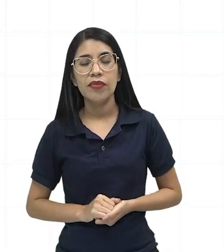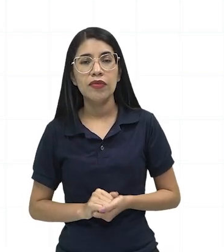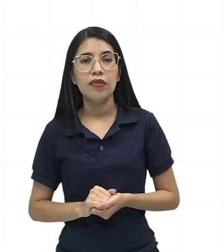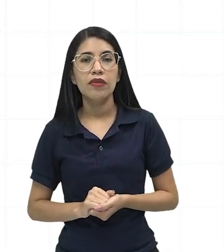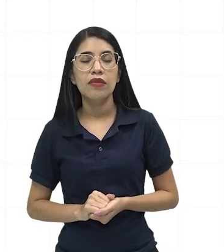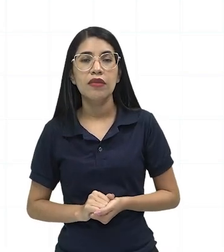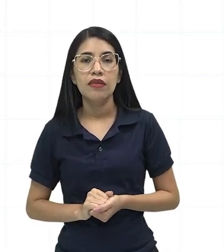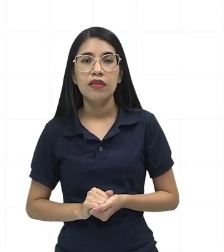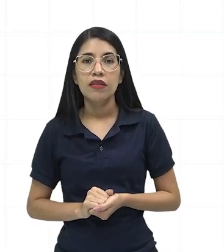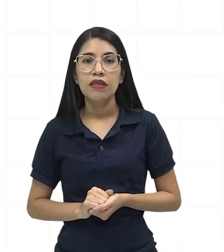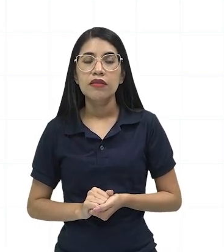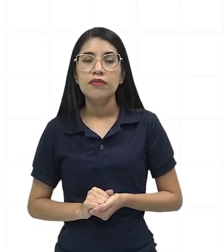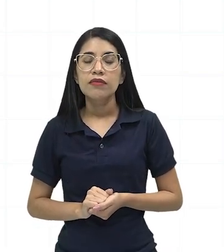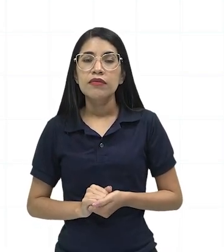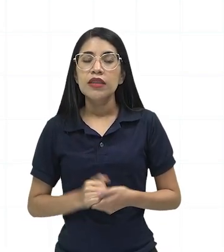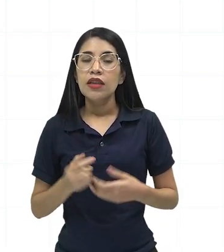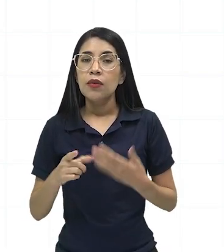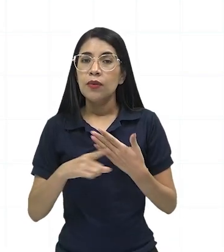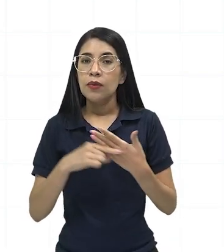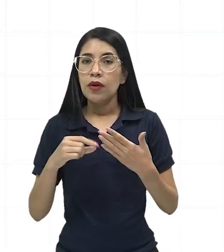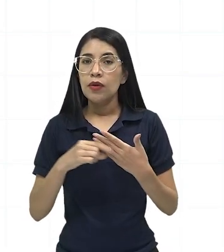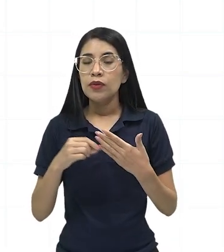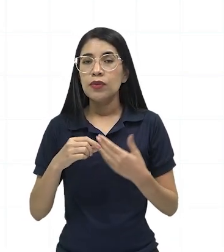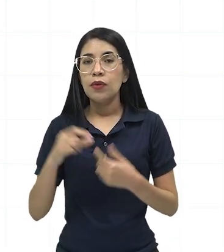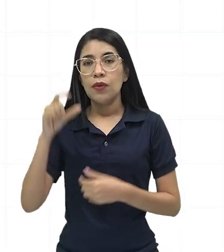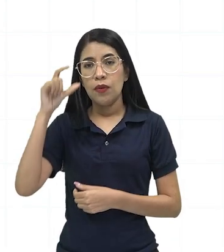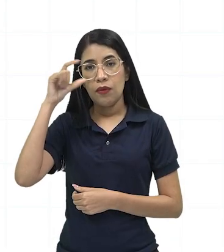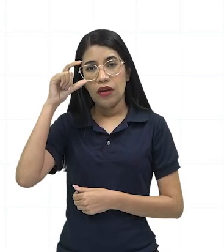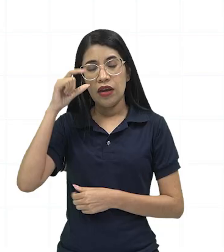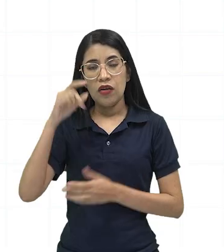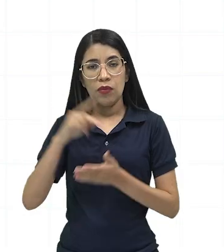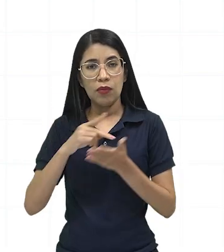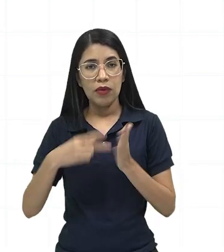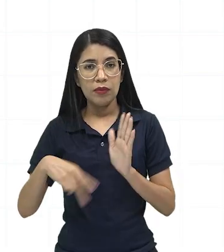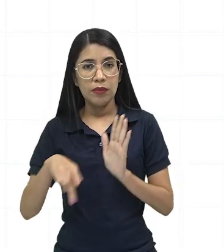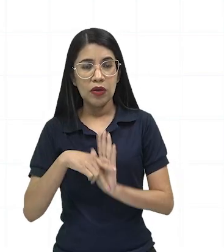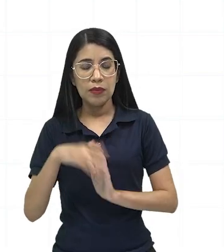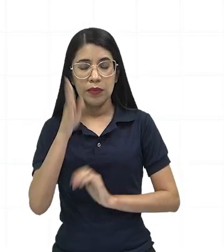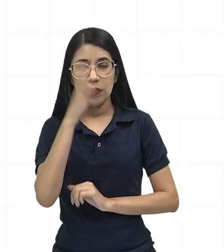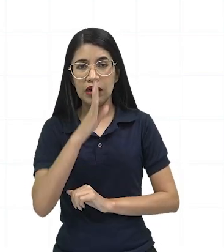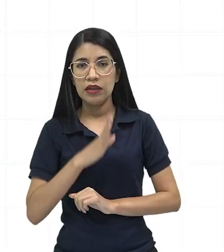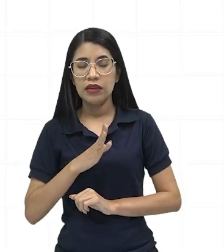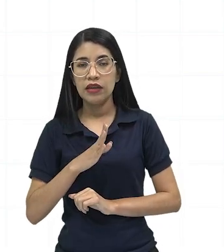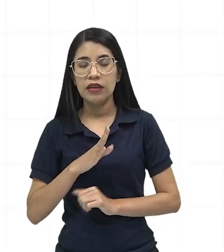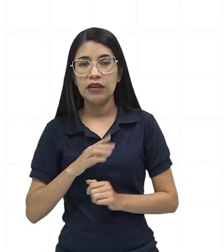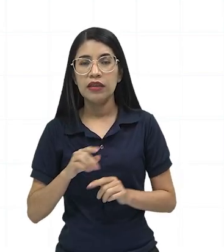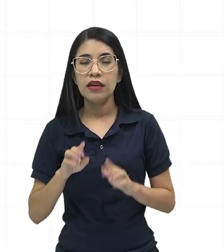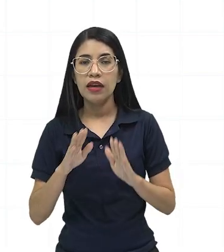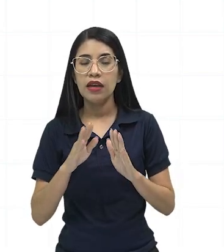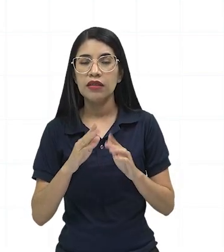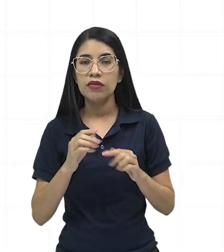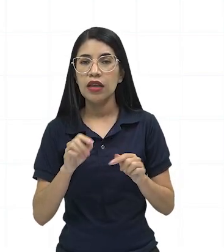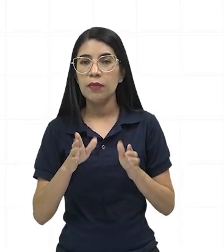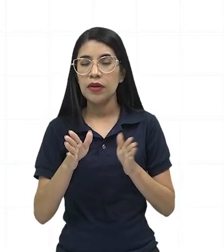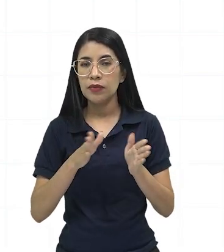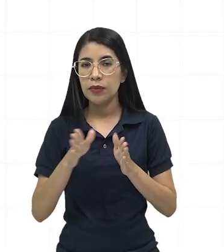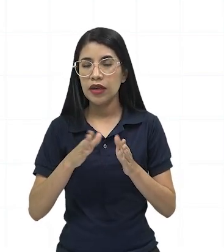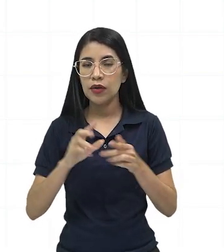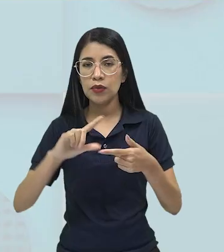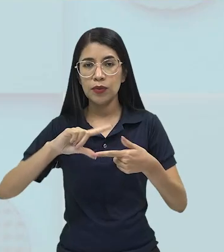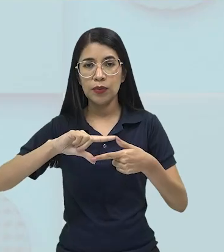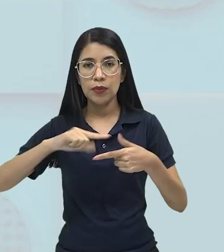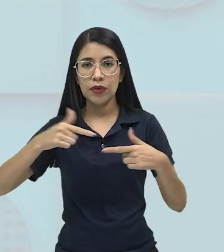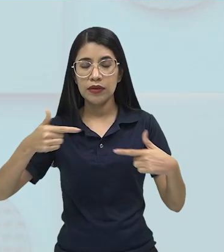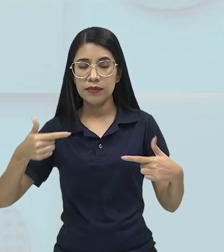Então, muito bem. Então, Oswald de Andrade, ele é um poeta brasileiro, considerado aí da escola literária do